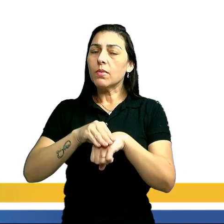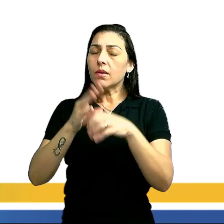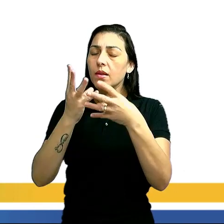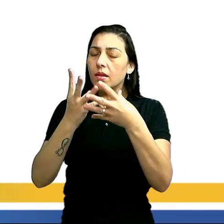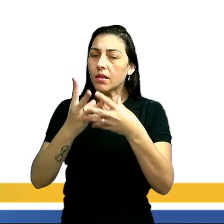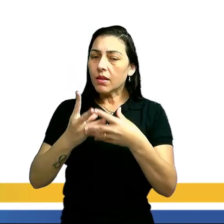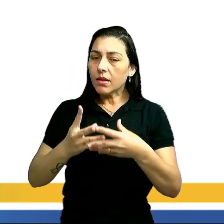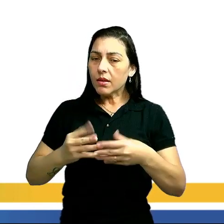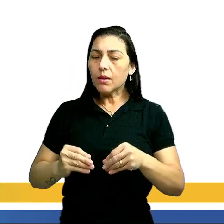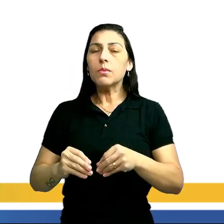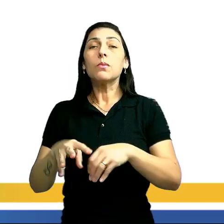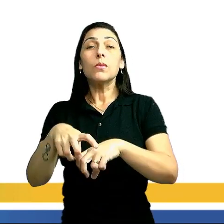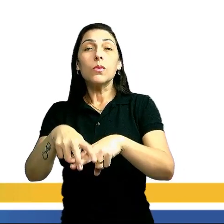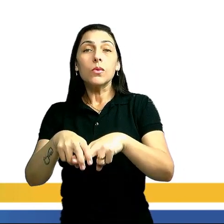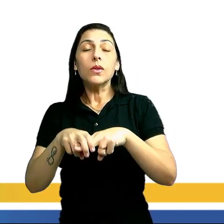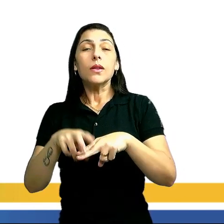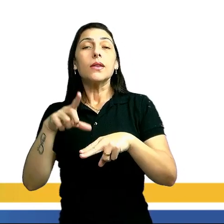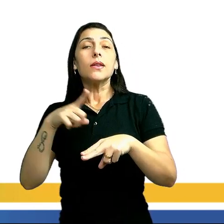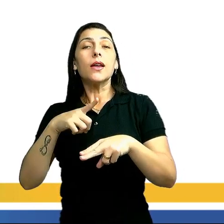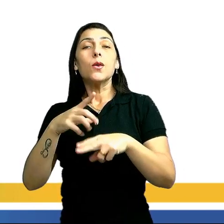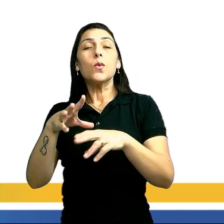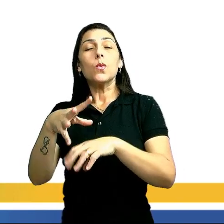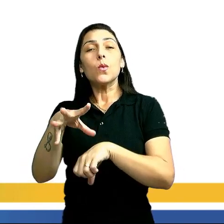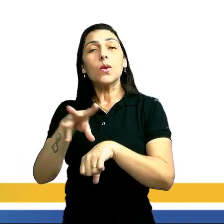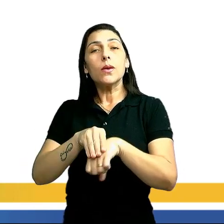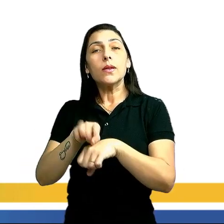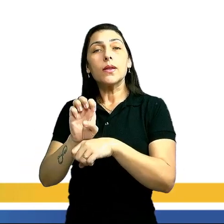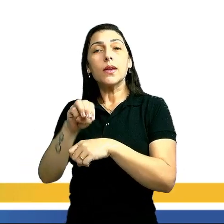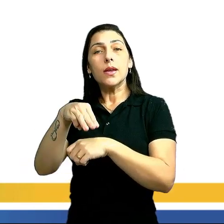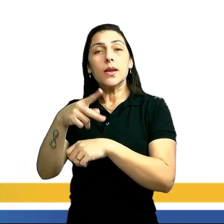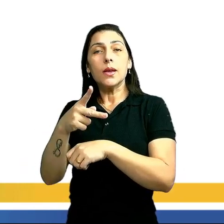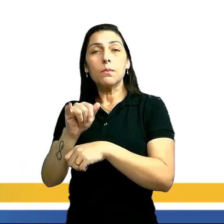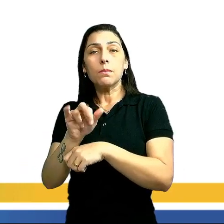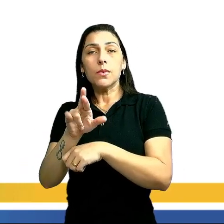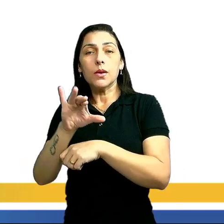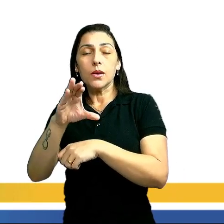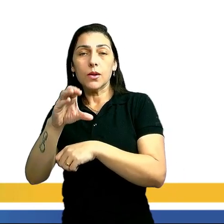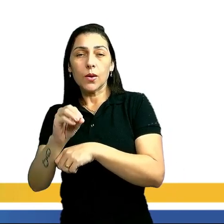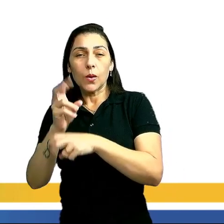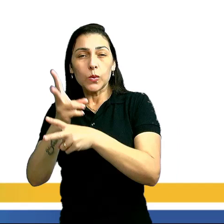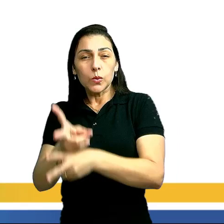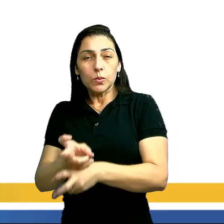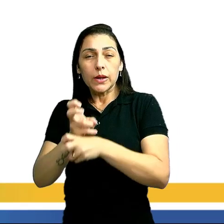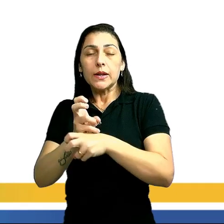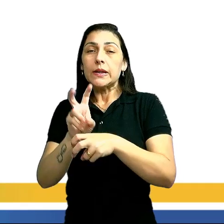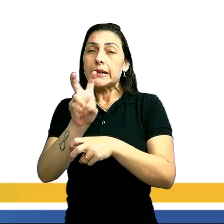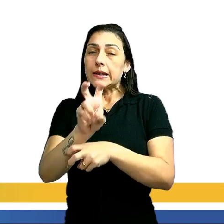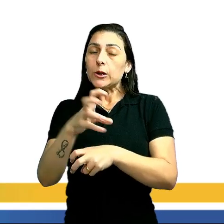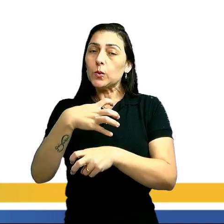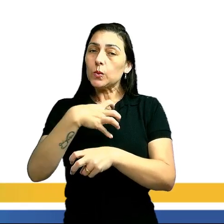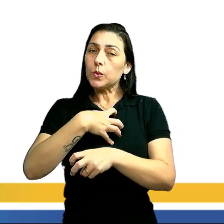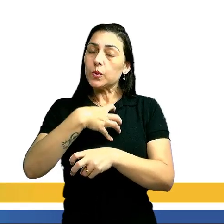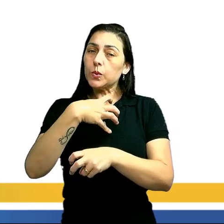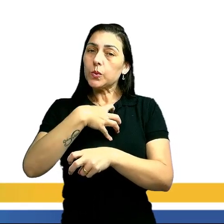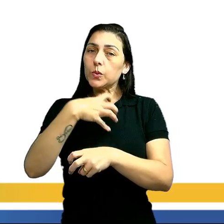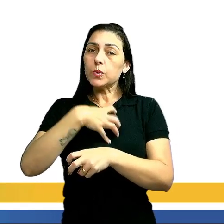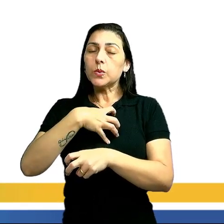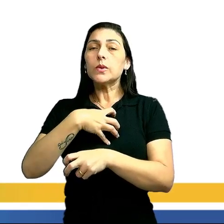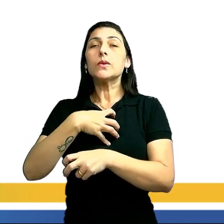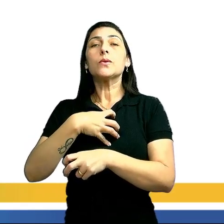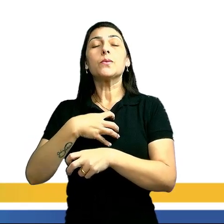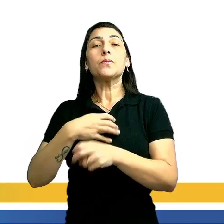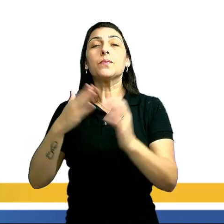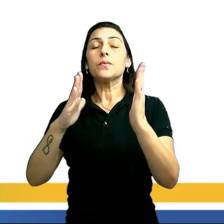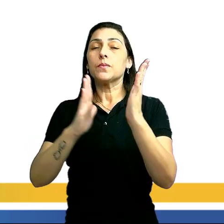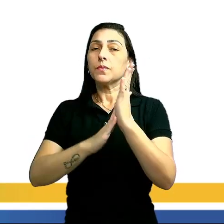sensível, portanto, a um conhecimento empírico, aquele conhecimento que a gente capta pelos 5 sentidos. A